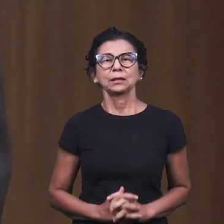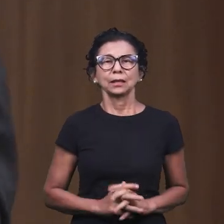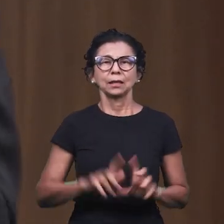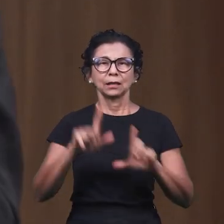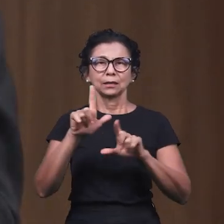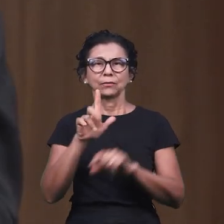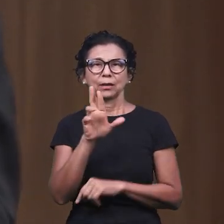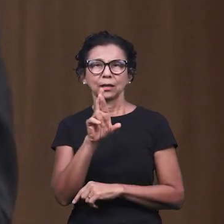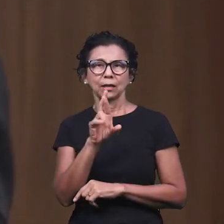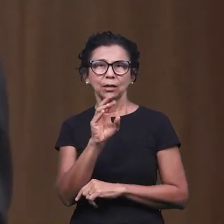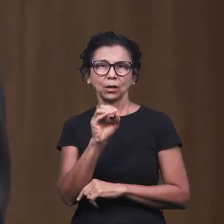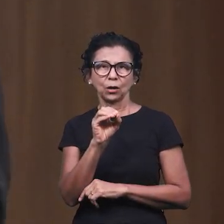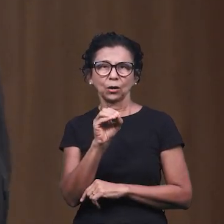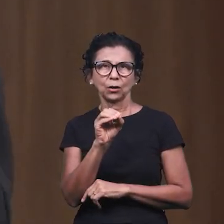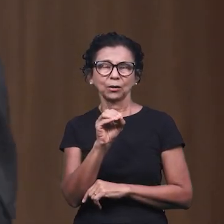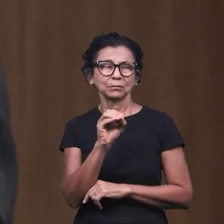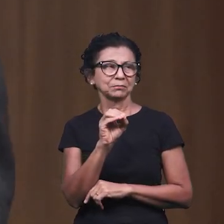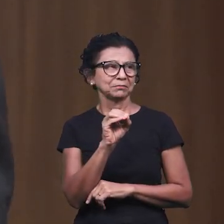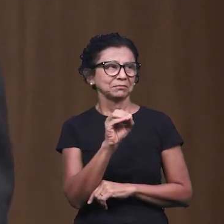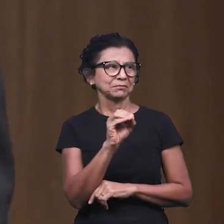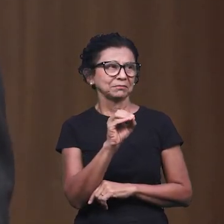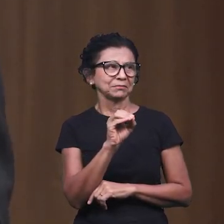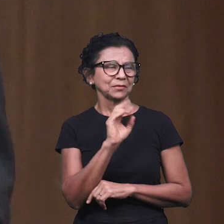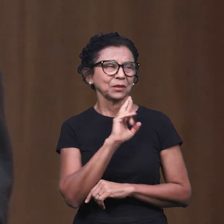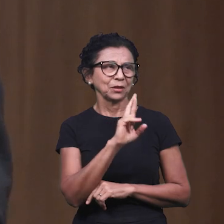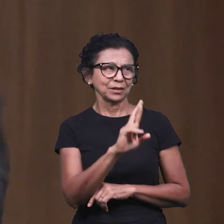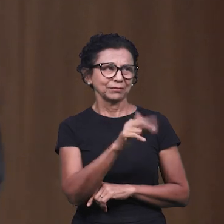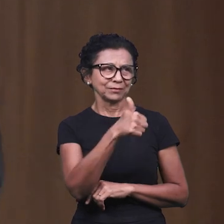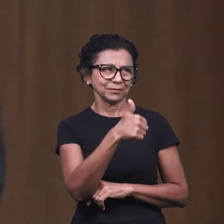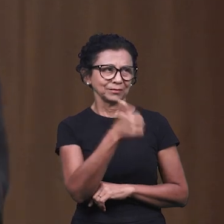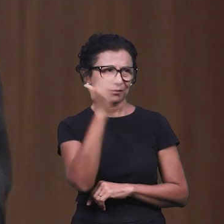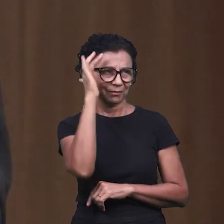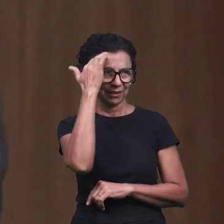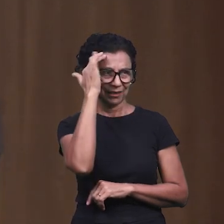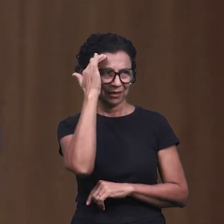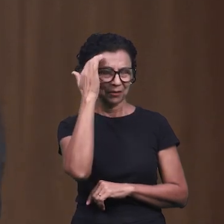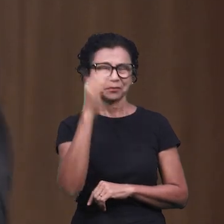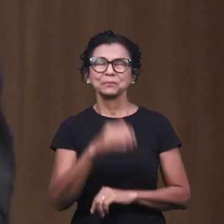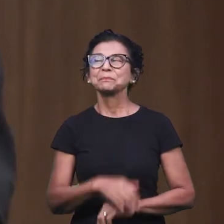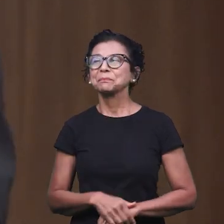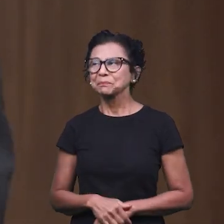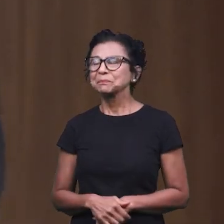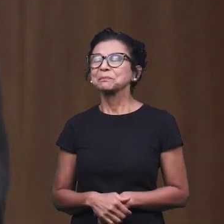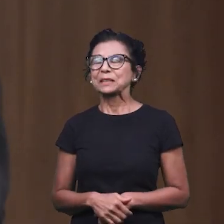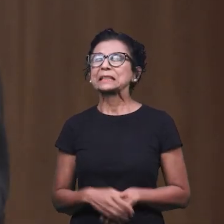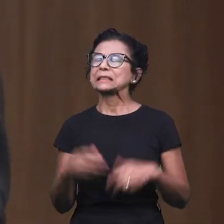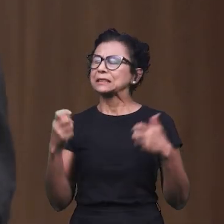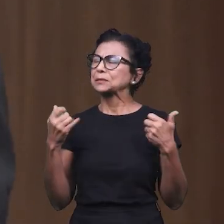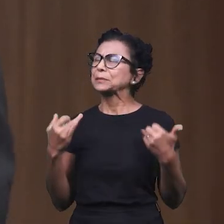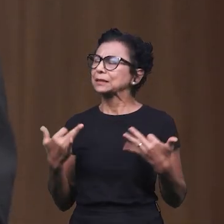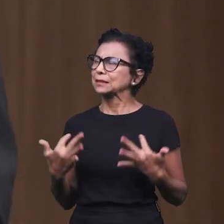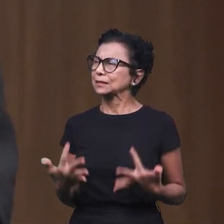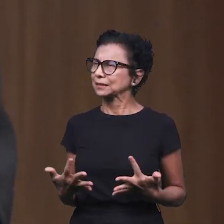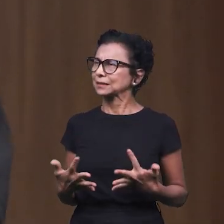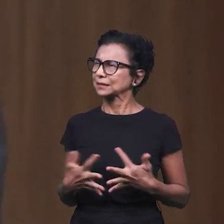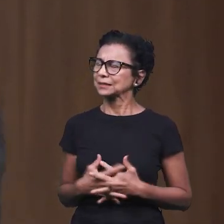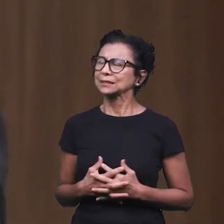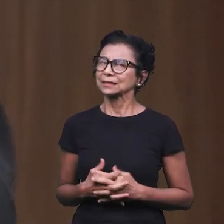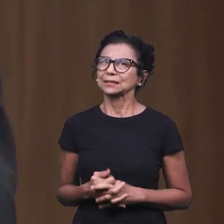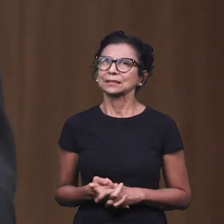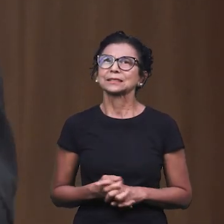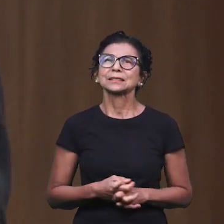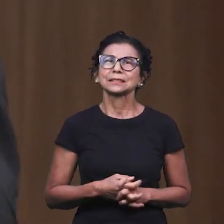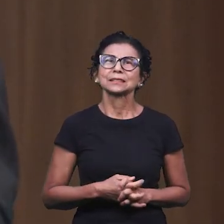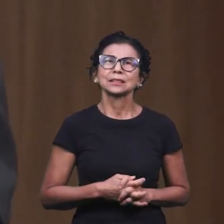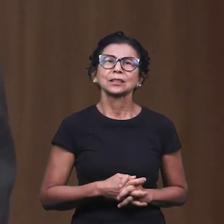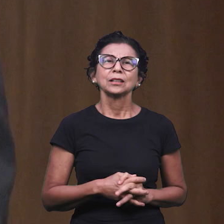depende de como você usa, né? Um carro, por exemplo, se você usar, pode ser mal utilizado até